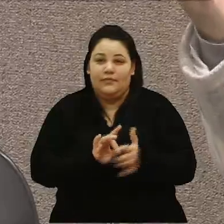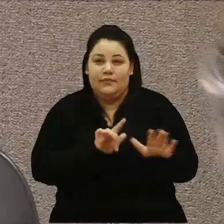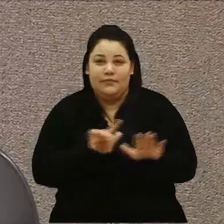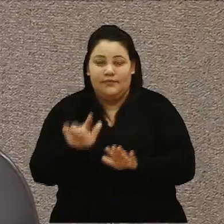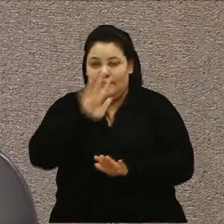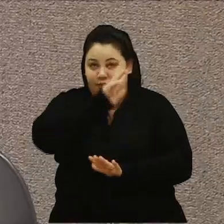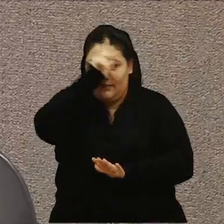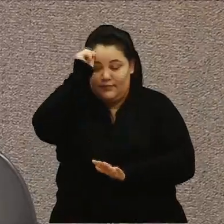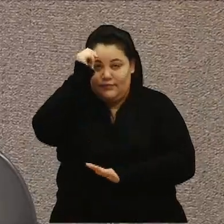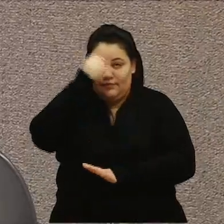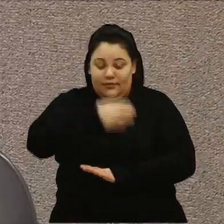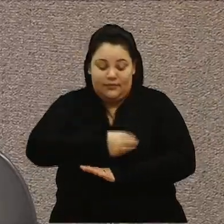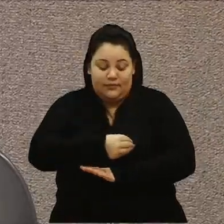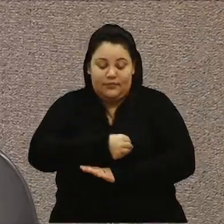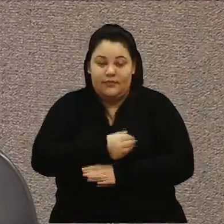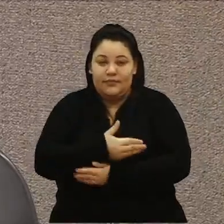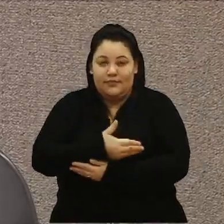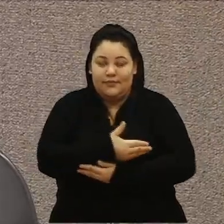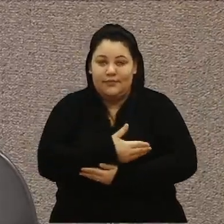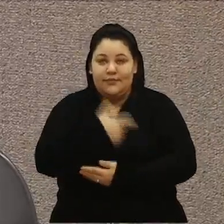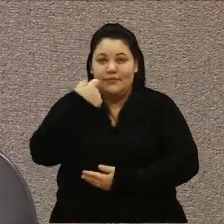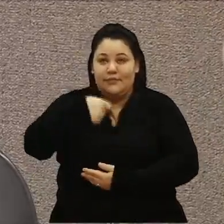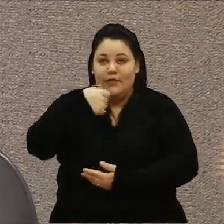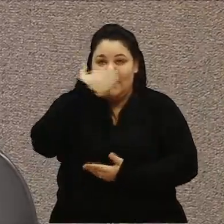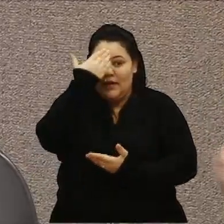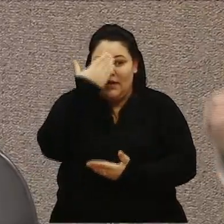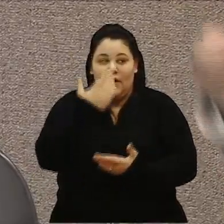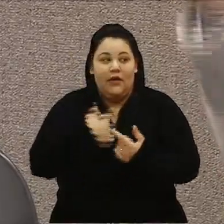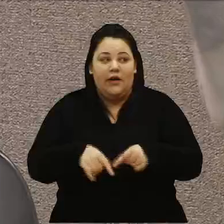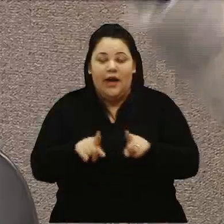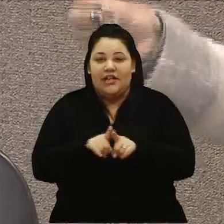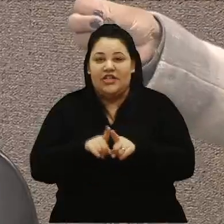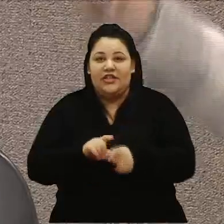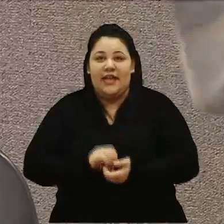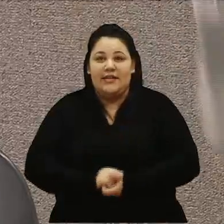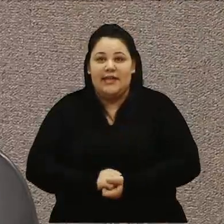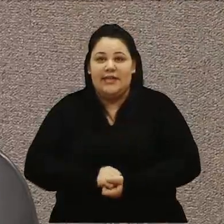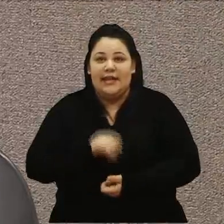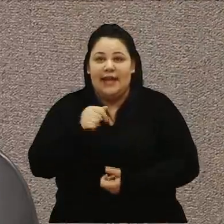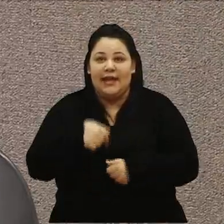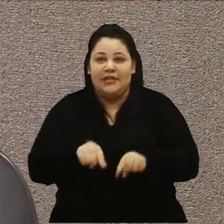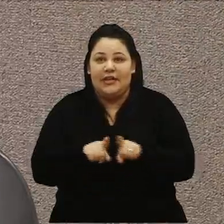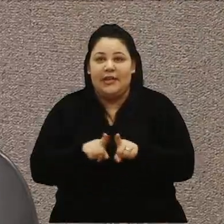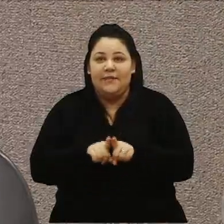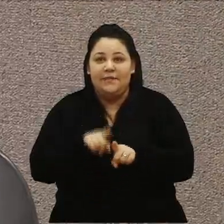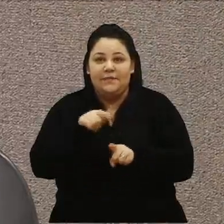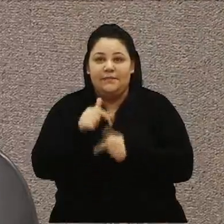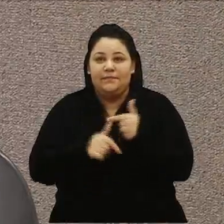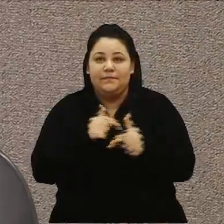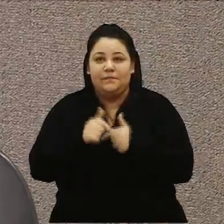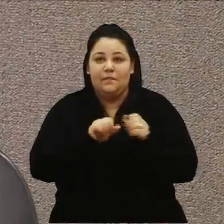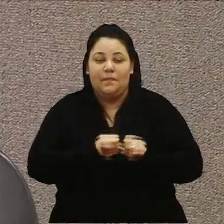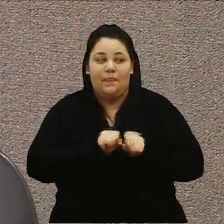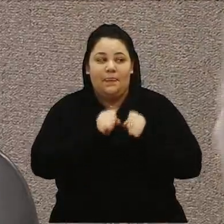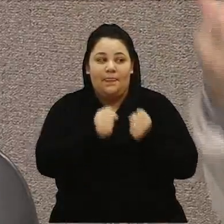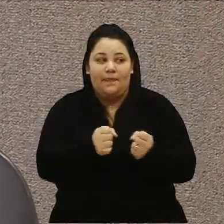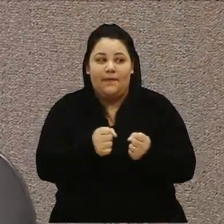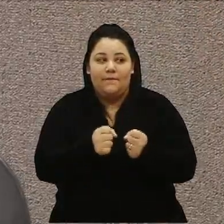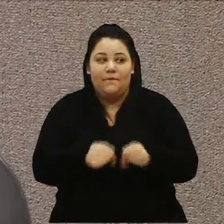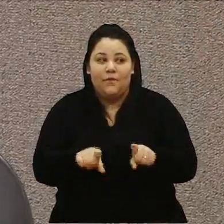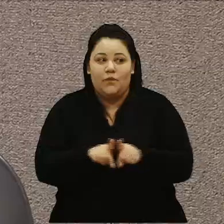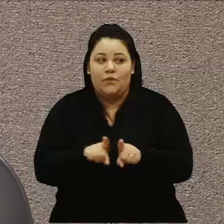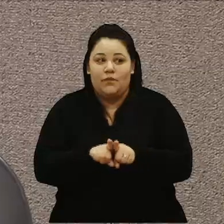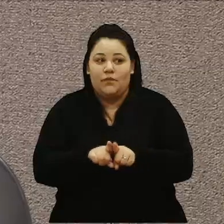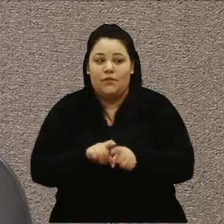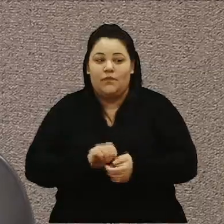preciso agradecer a essas 3 mulheres que têm um trabalho muito dedicado, trabalharam muito também durante o Maio Furtacor, né? Todo